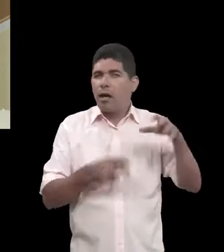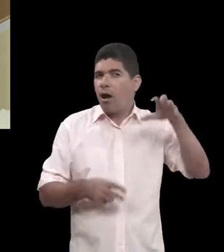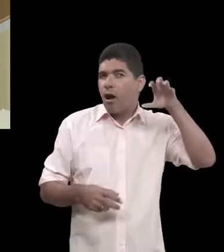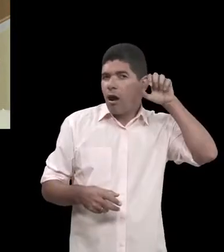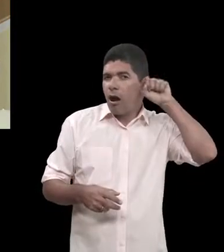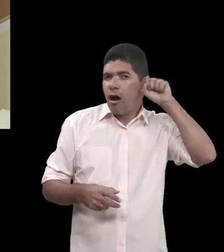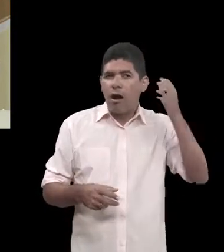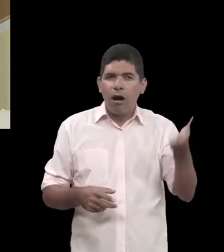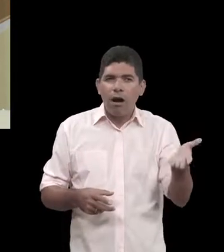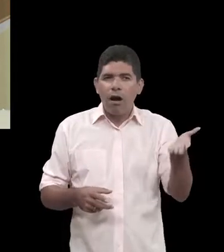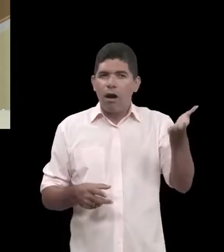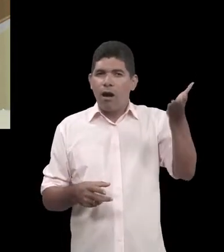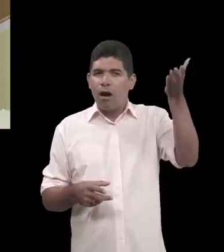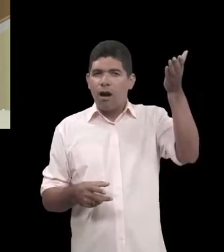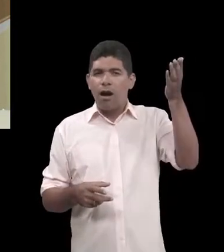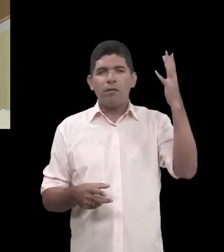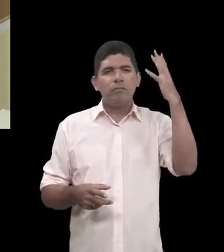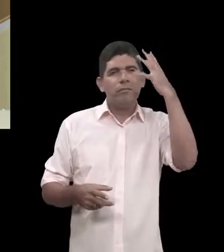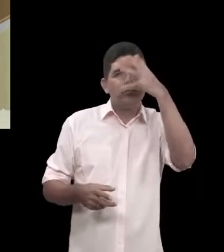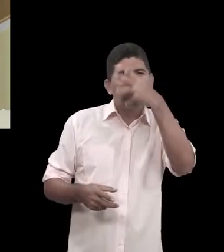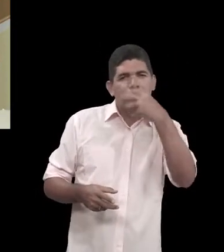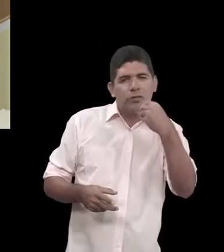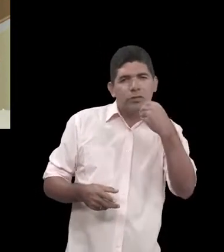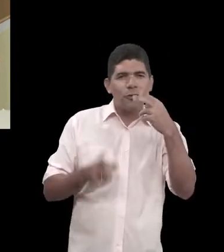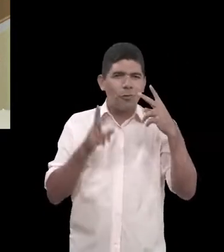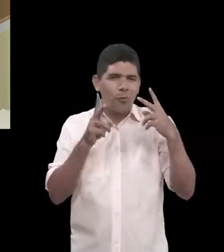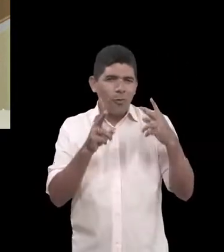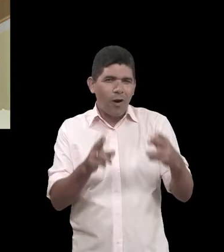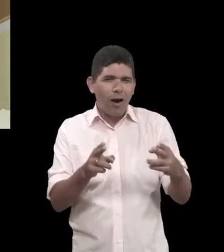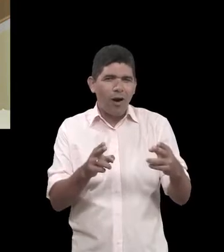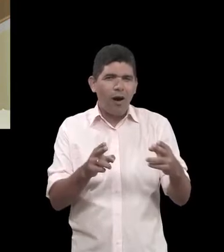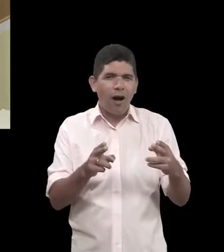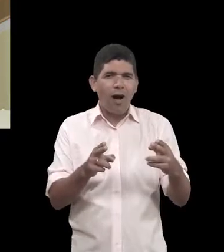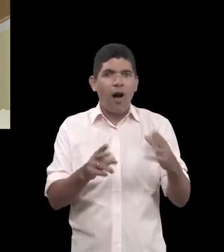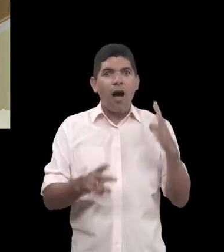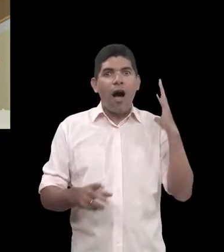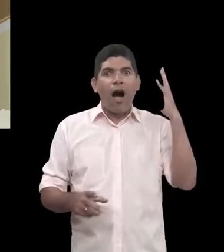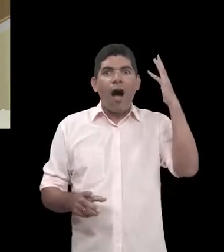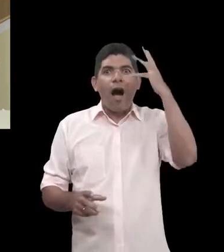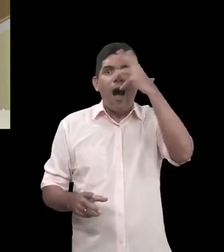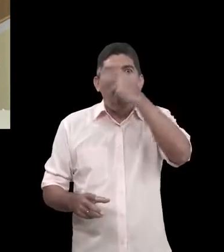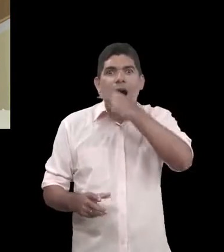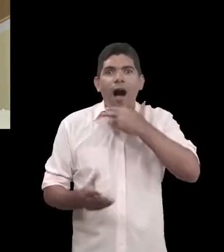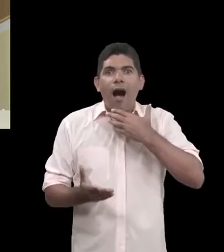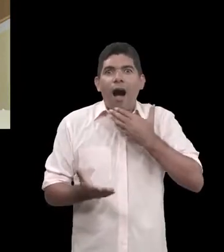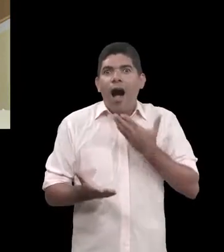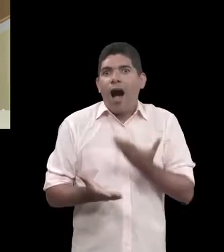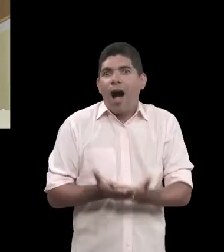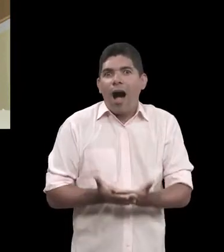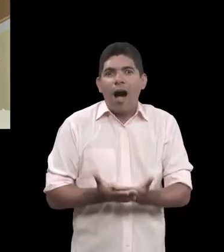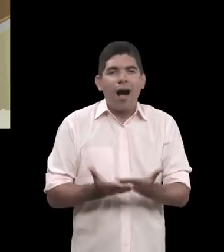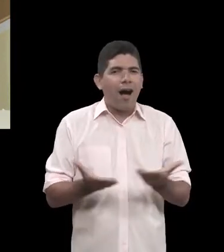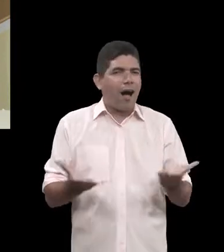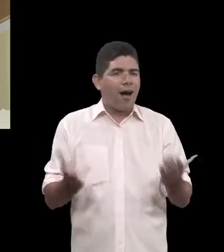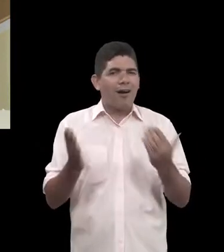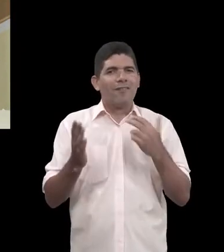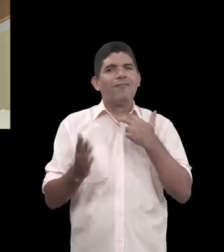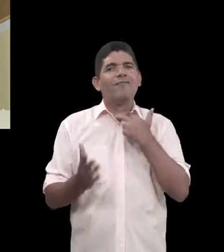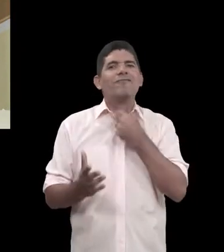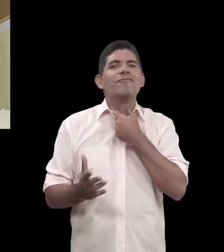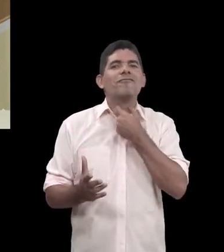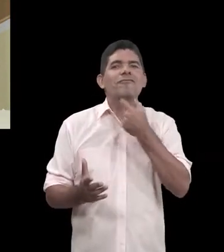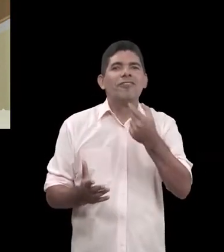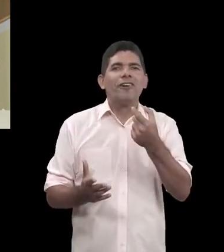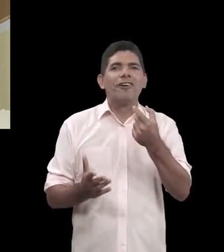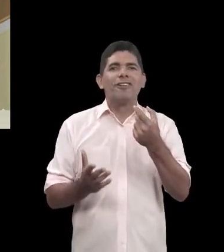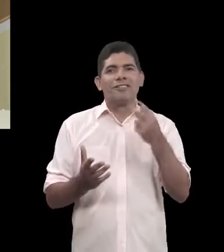ou que algo é bonito, eu falo, nossa, que bonito. Se eu quero falar que algo é lindo, maravilhoso, eu, meu Deus, que lindo, que maravilhoso. Isso vem na voz, muito